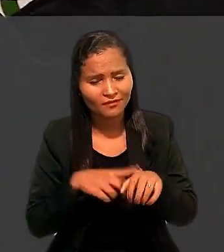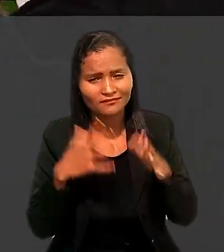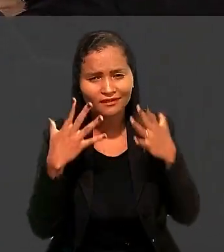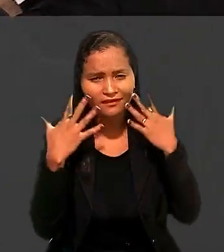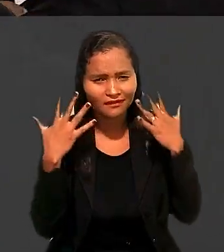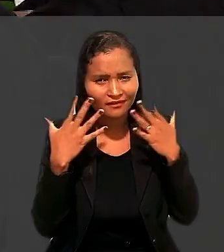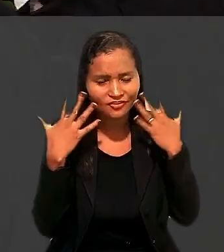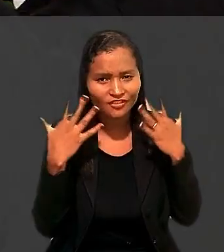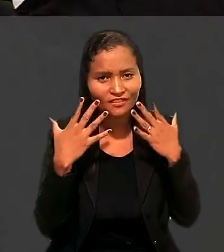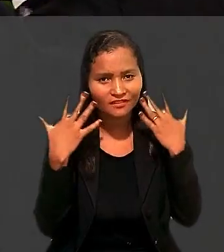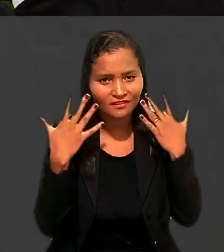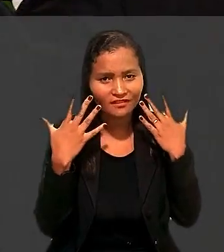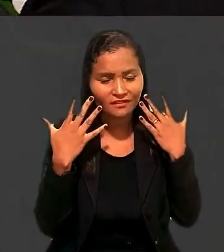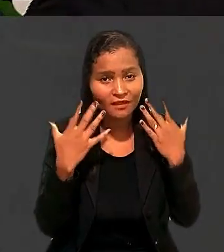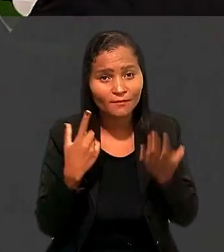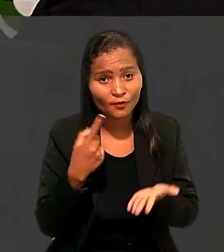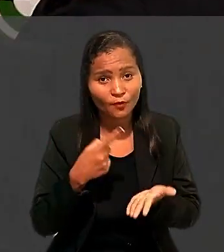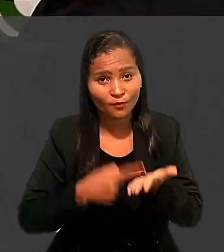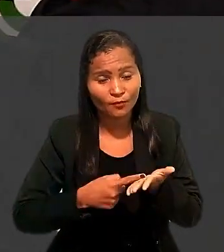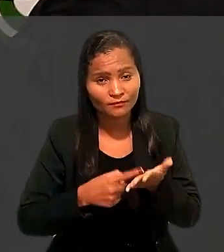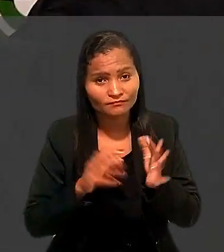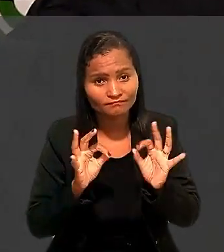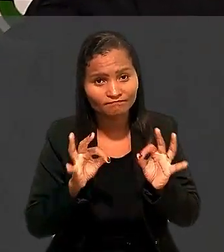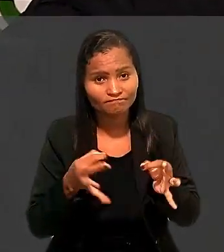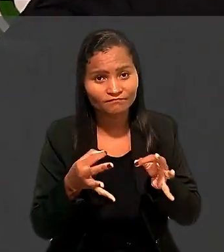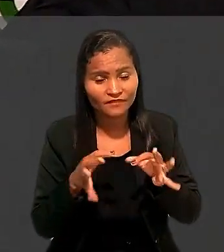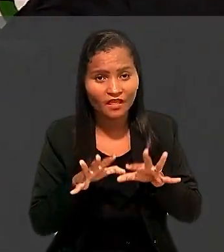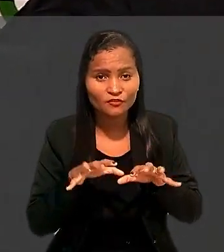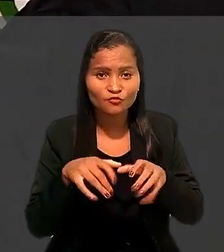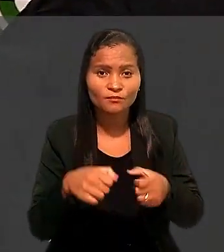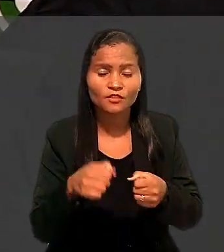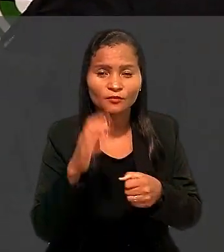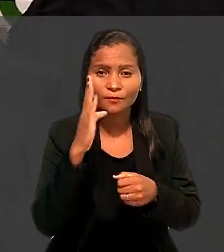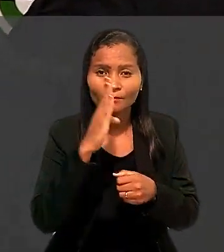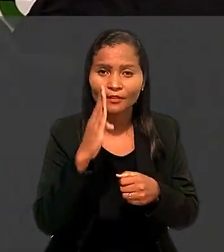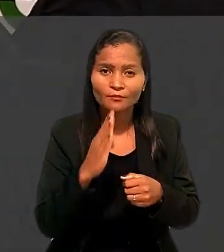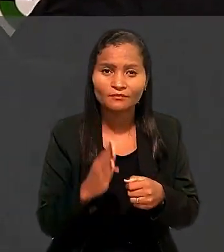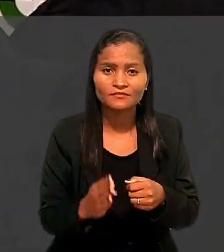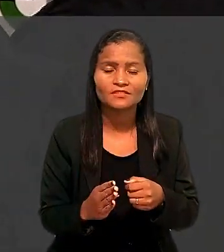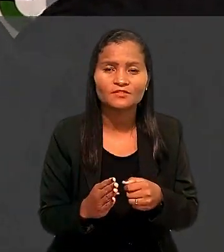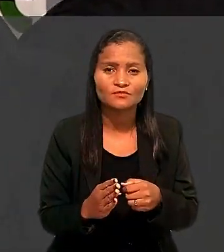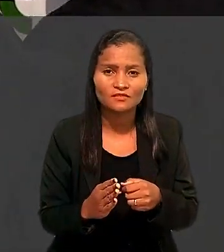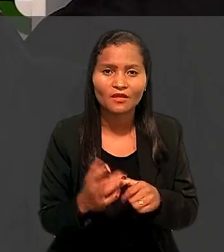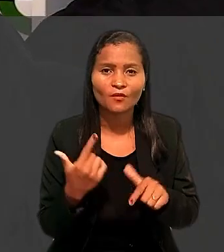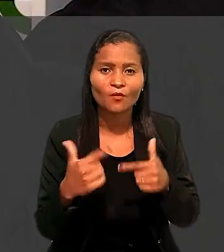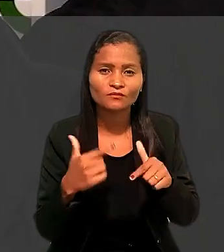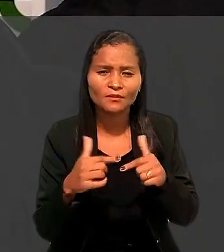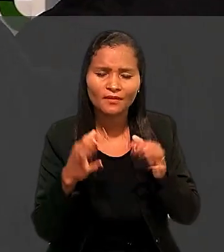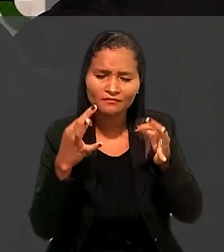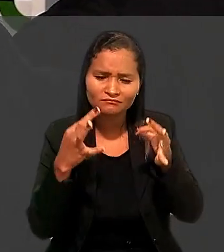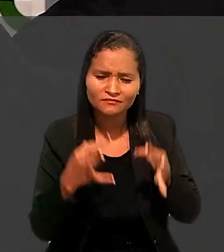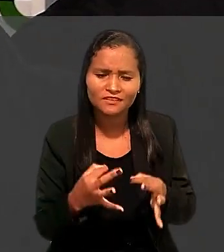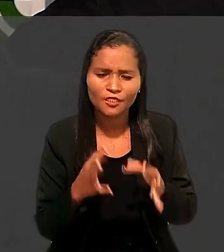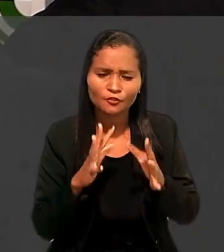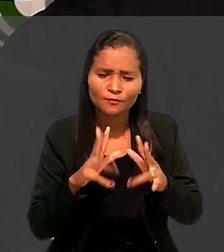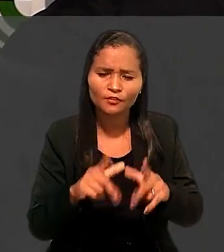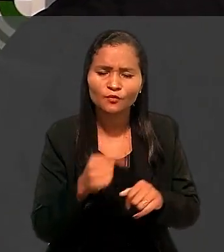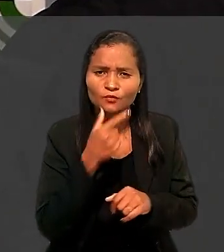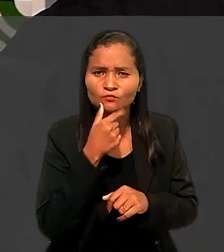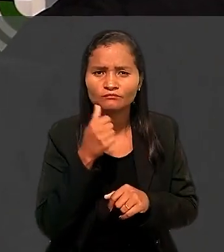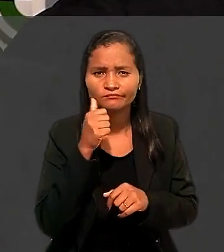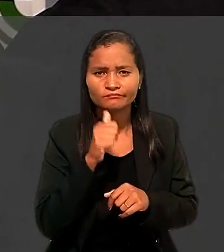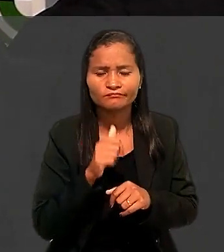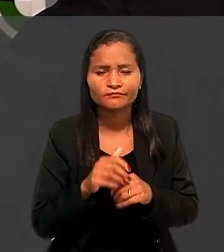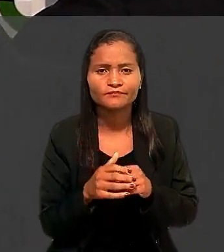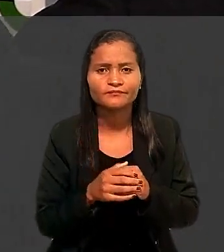momento de grande alegria pelo compromisso definitivo assumido pelo Brasil com o trabalho decente para